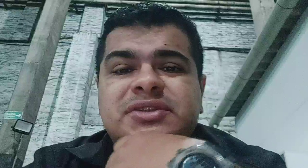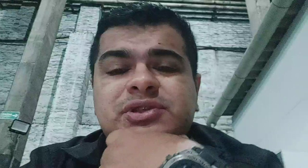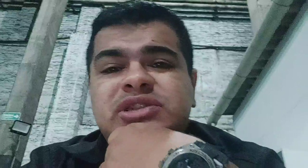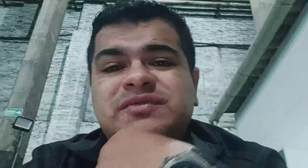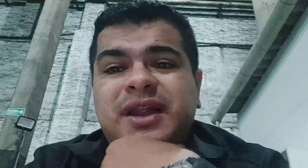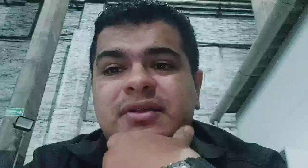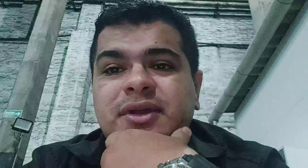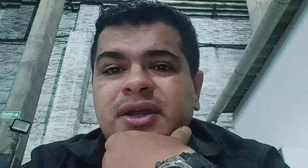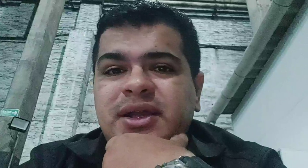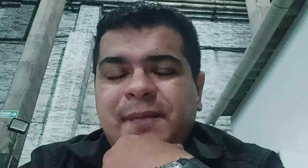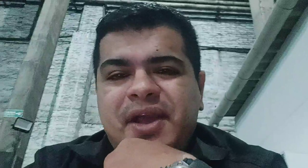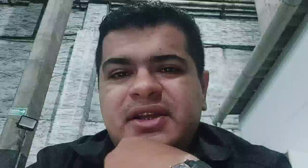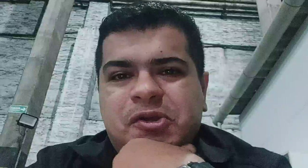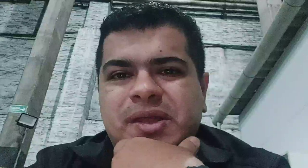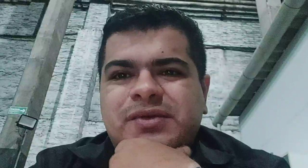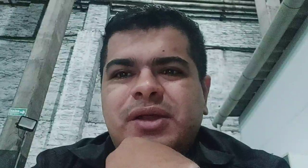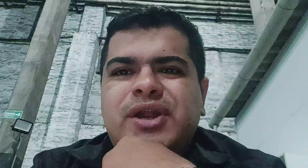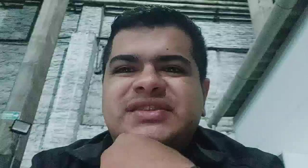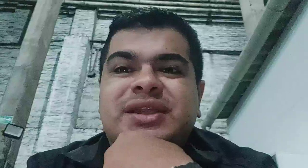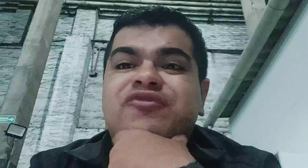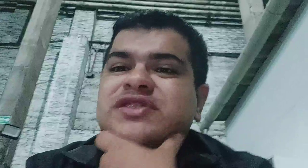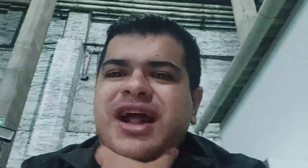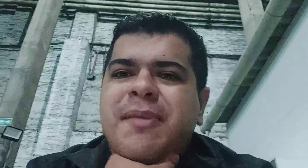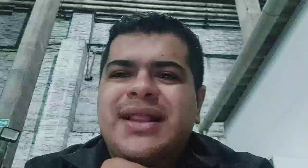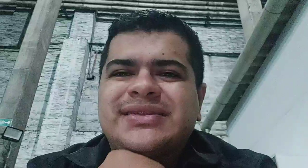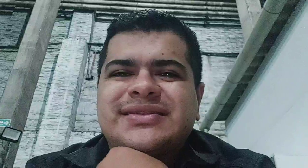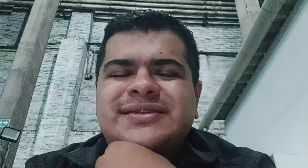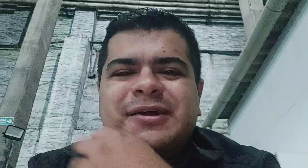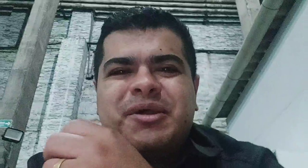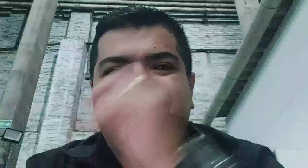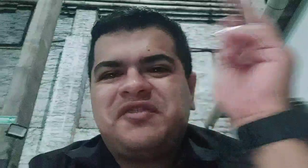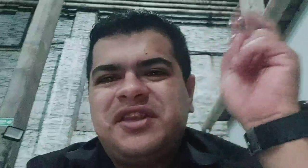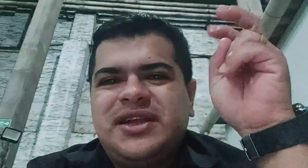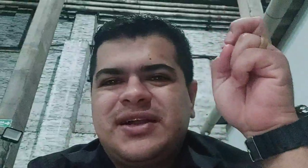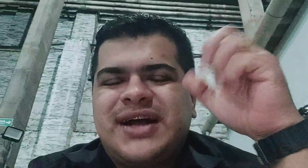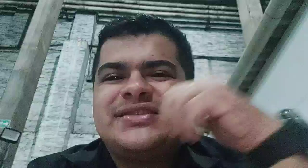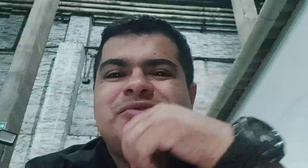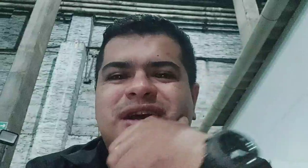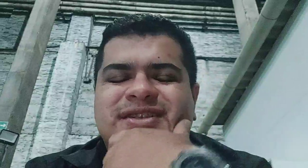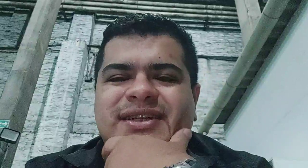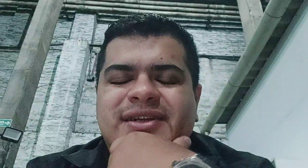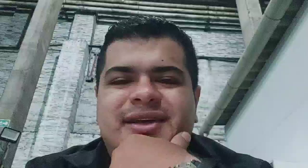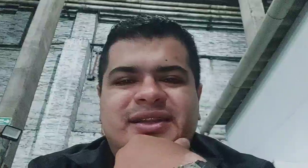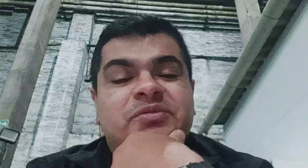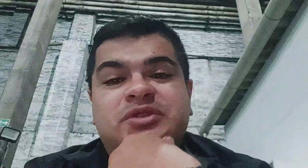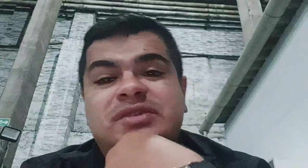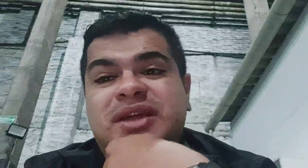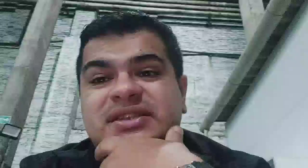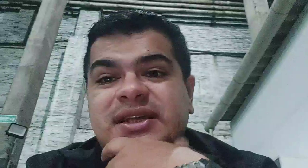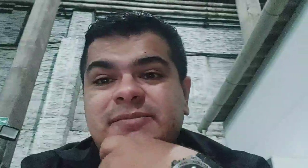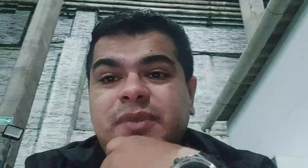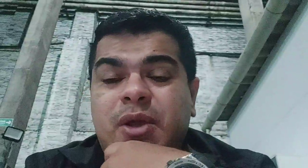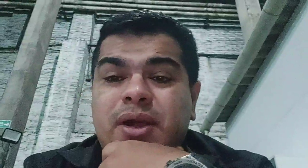do ministro da Justiça falando que amanhã já começa a colaboração das Forças Armadas para prevenir a segurança das